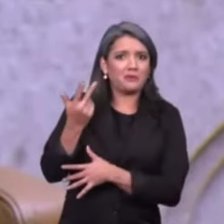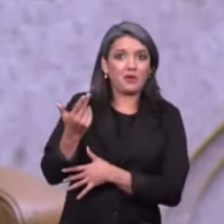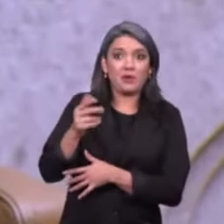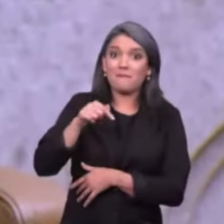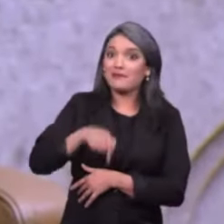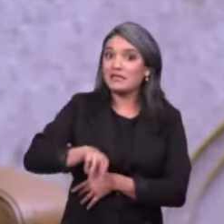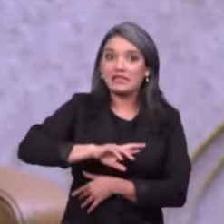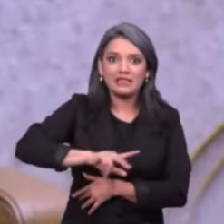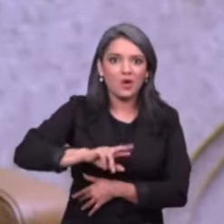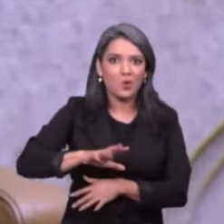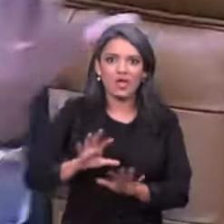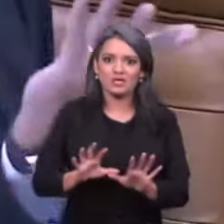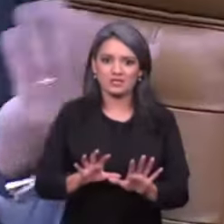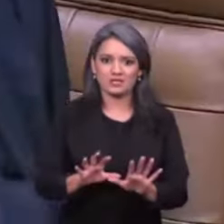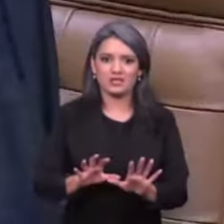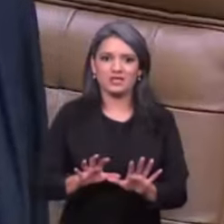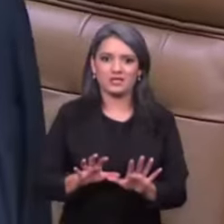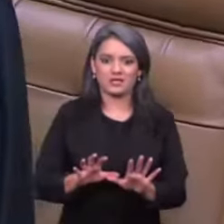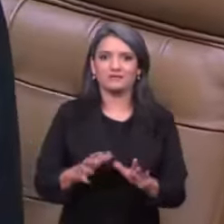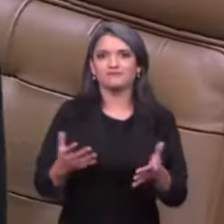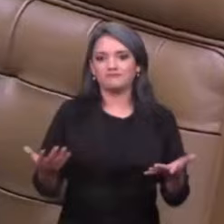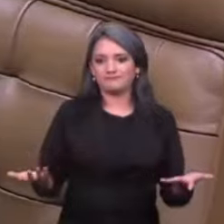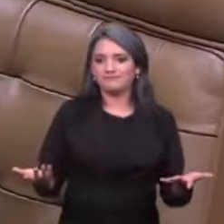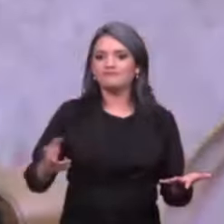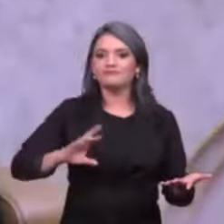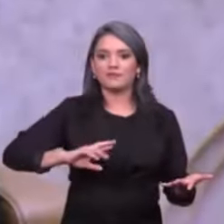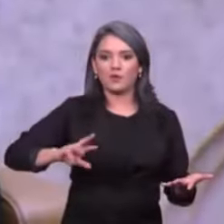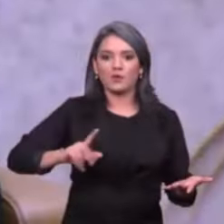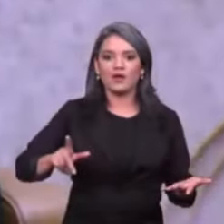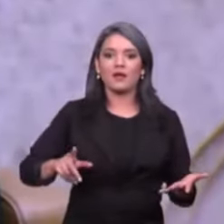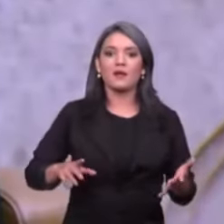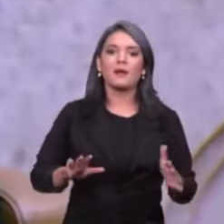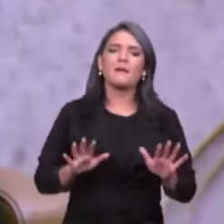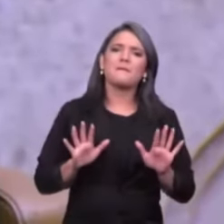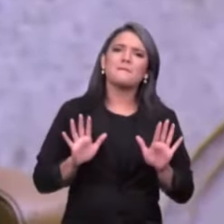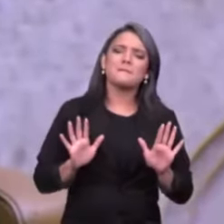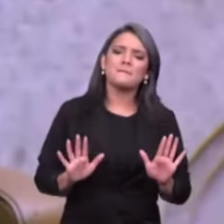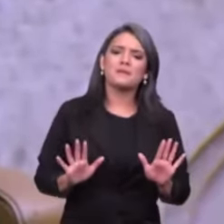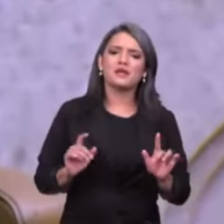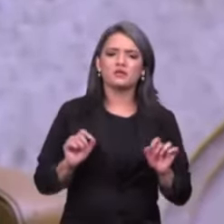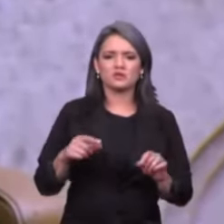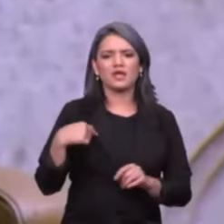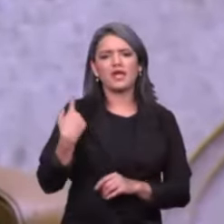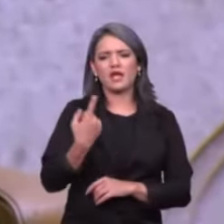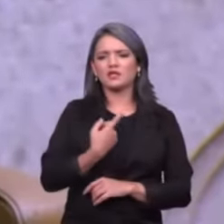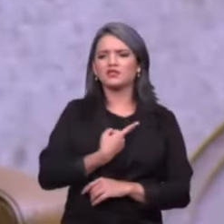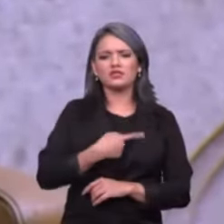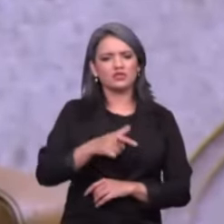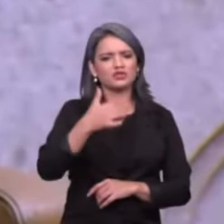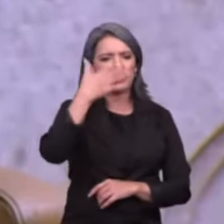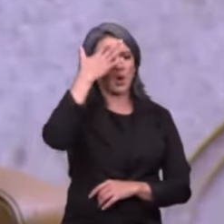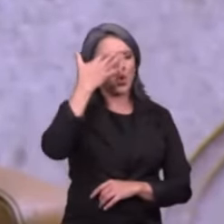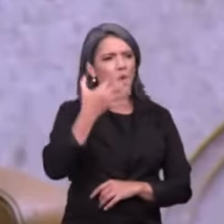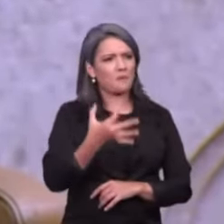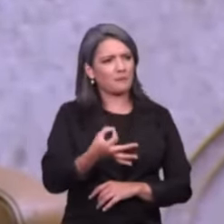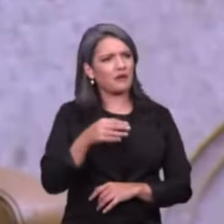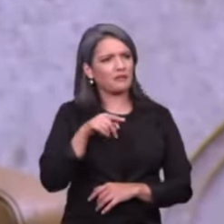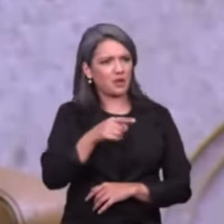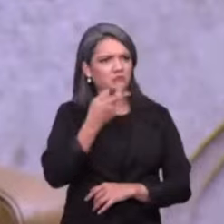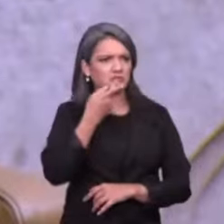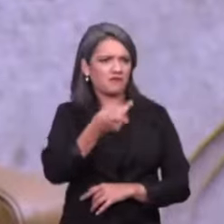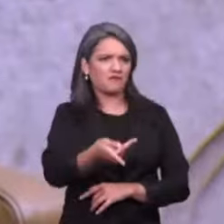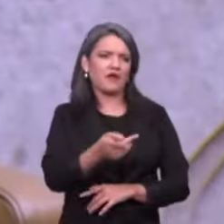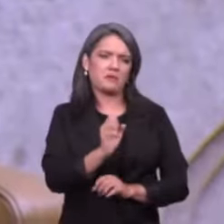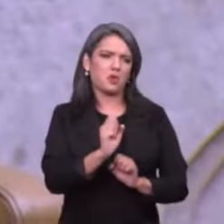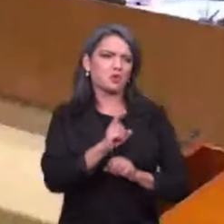fazendo. Não é recreio. Não é isso que nós estamos fazendo. Mas, veja, nós entendemos a posição de Vossa Excelência e eu devolvo a palavra para continuar.